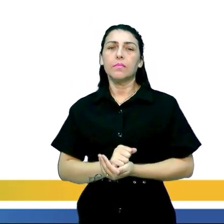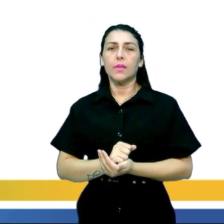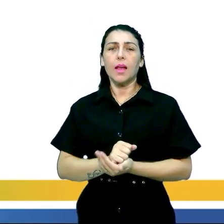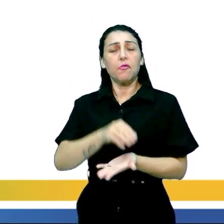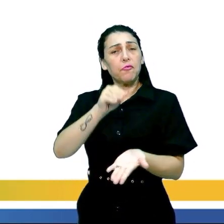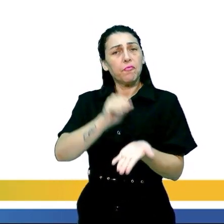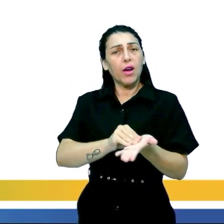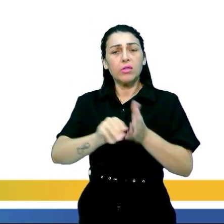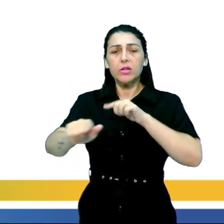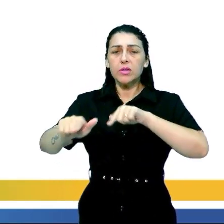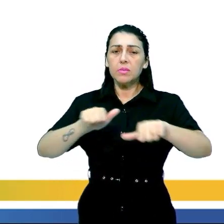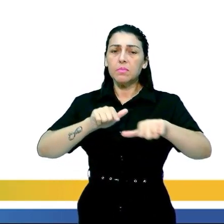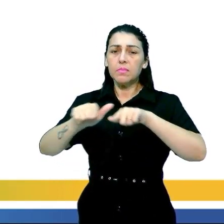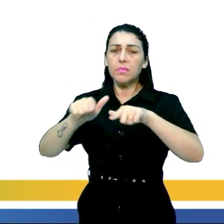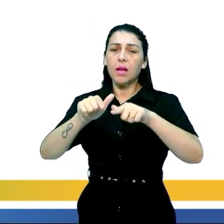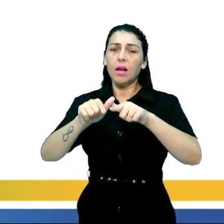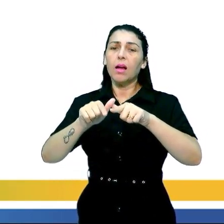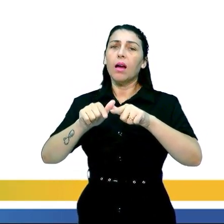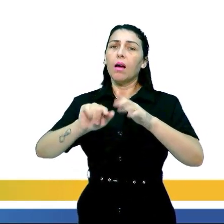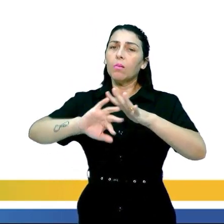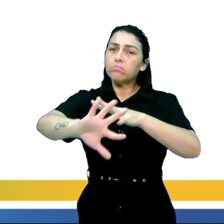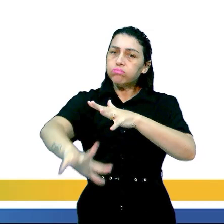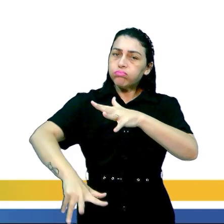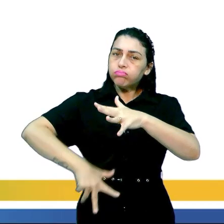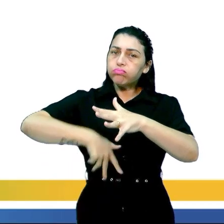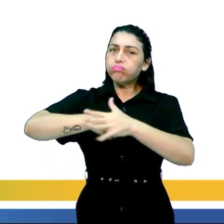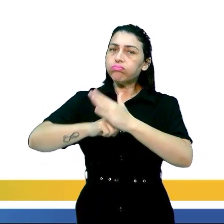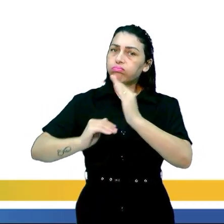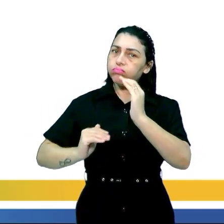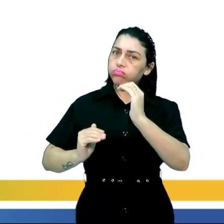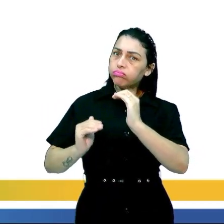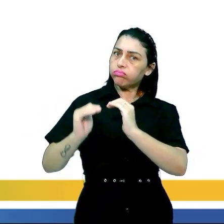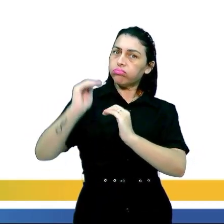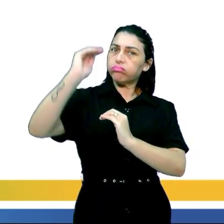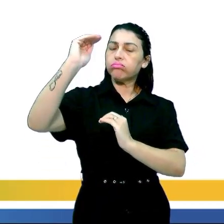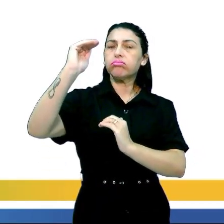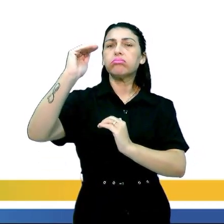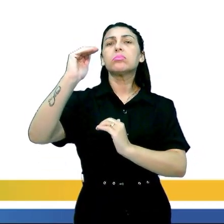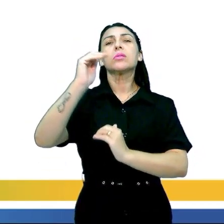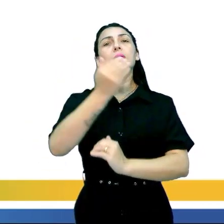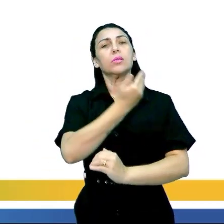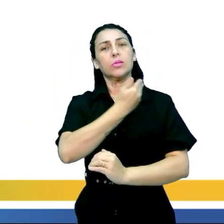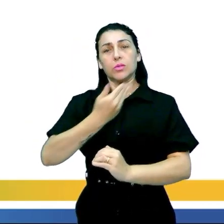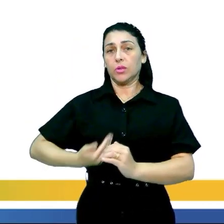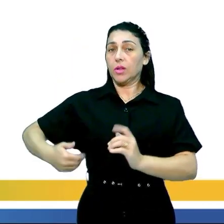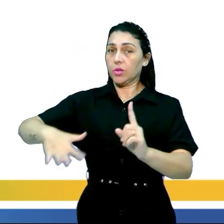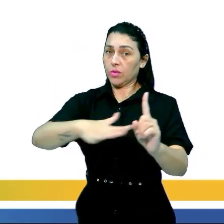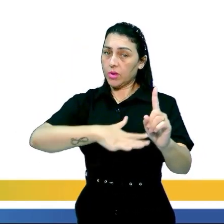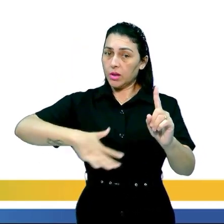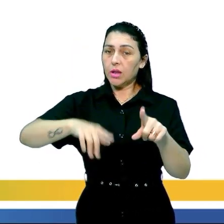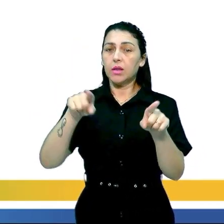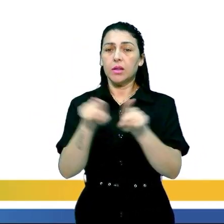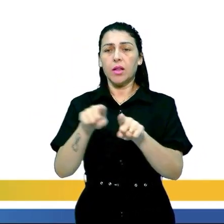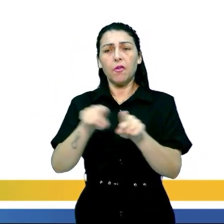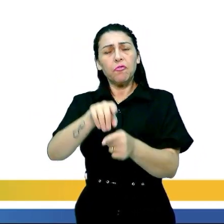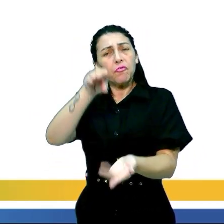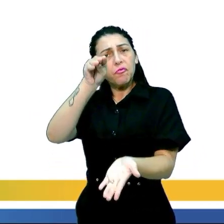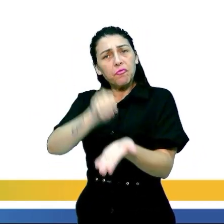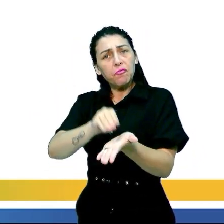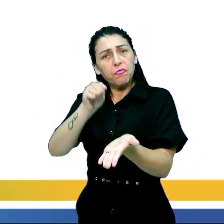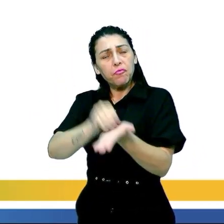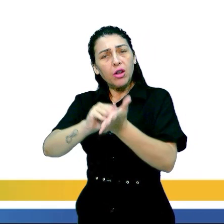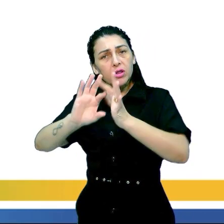o desemprego, o alto nível de corrupção por parte dos dirigentes e da sociedade, a falta